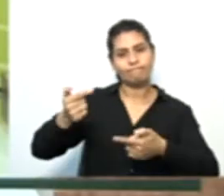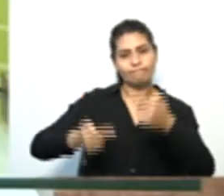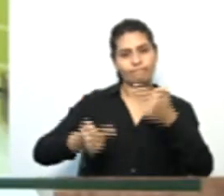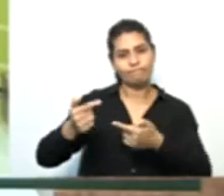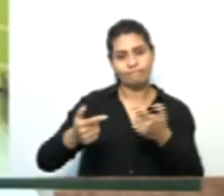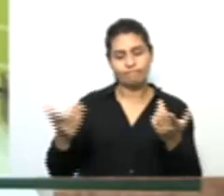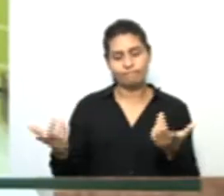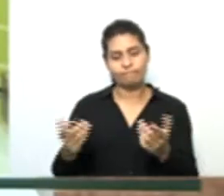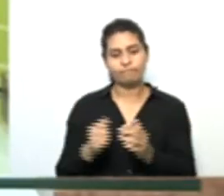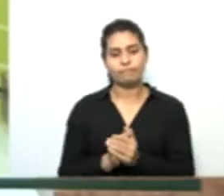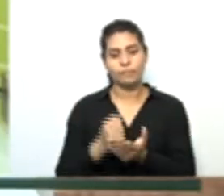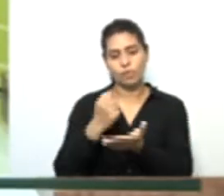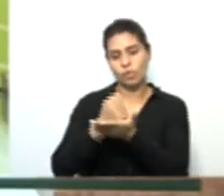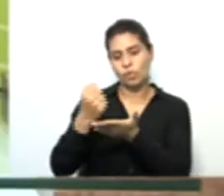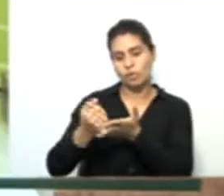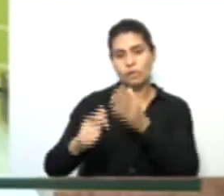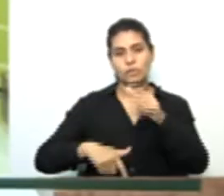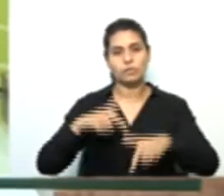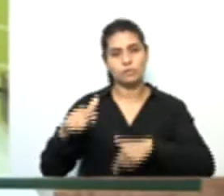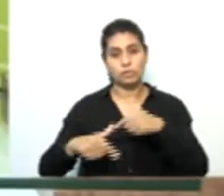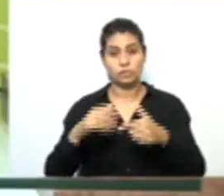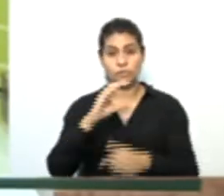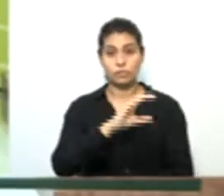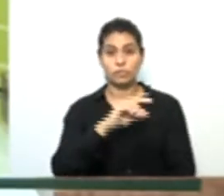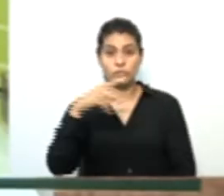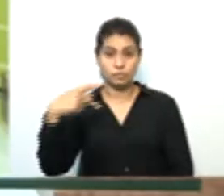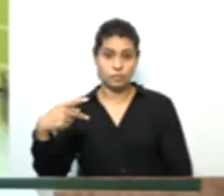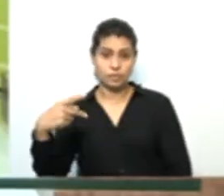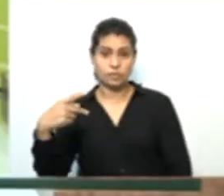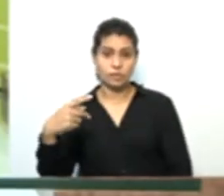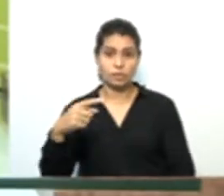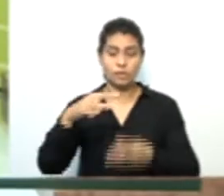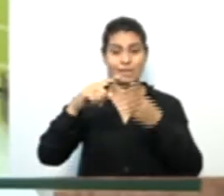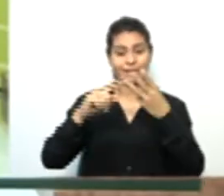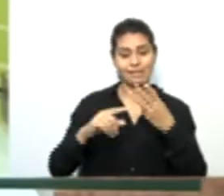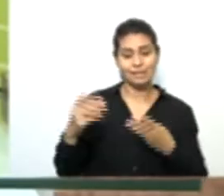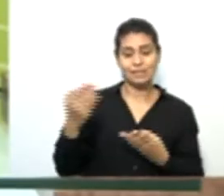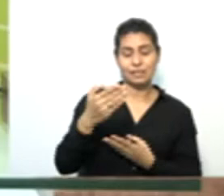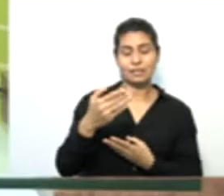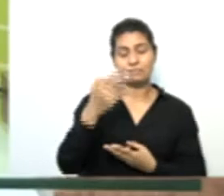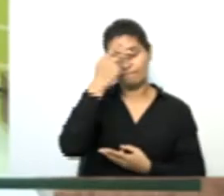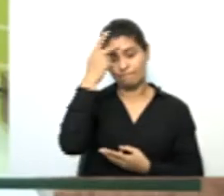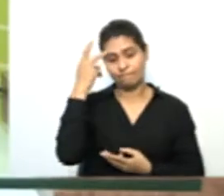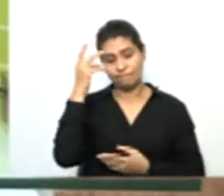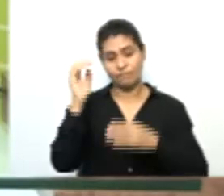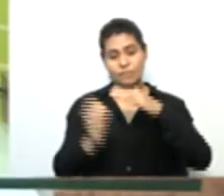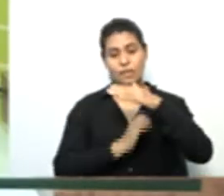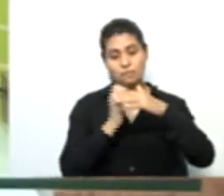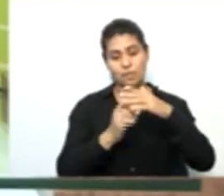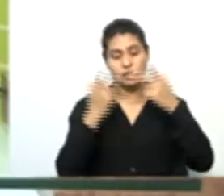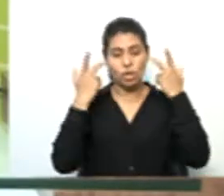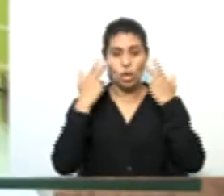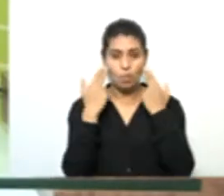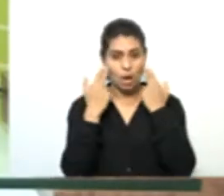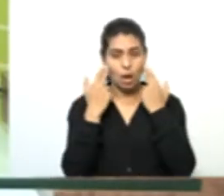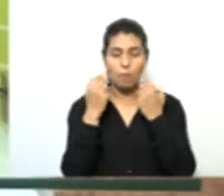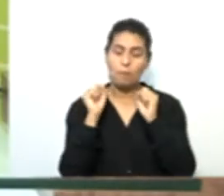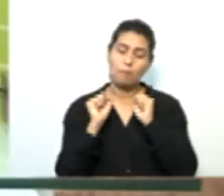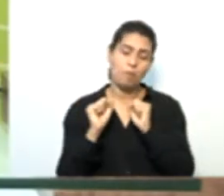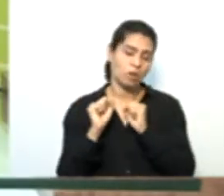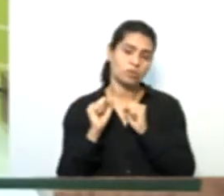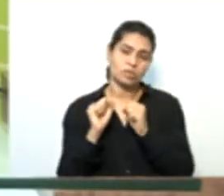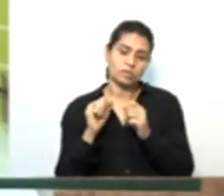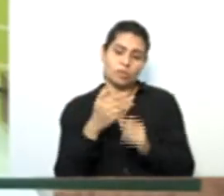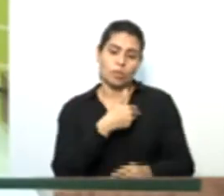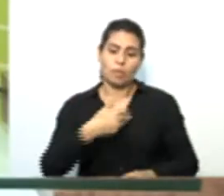sobre contratos de trabalho em cooperativas e terceirização. É o seguinte: uma empresa comum pode ser uma empresa